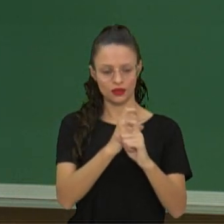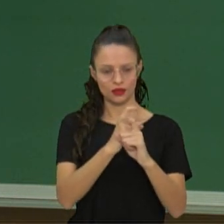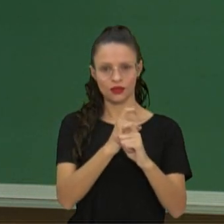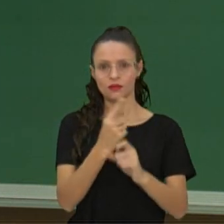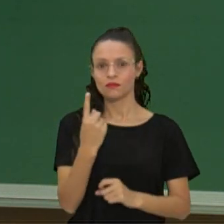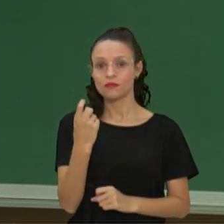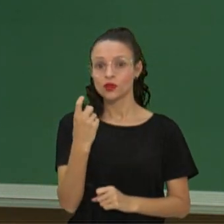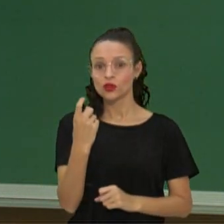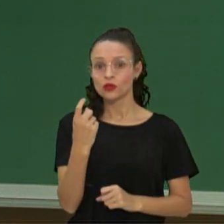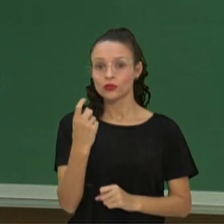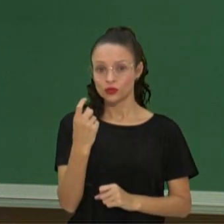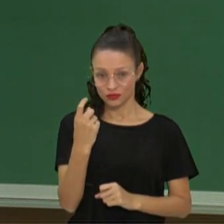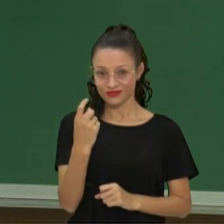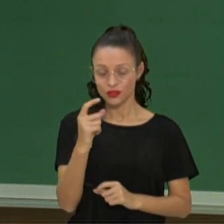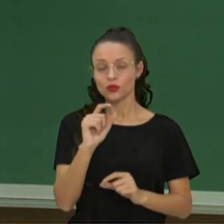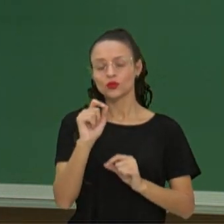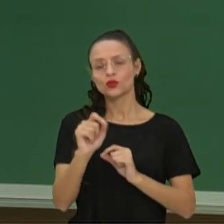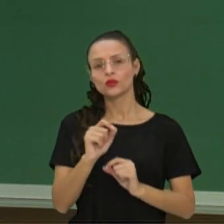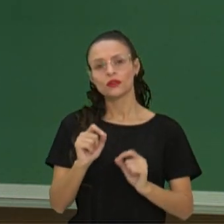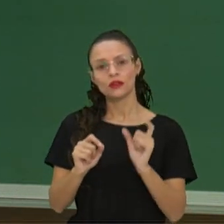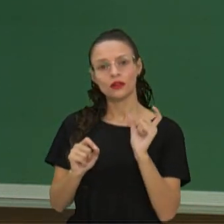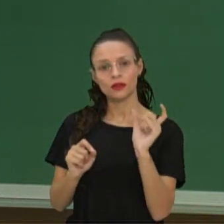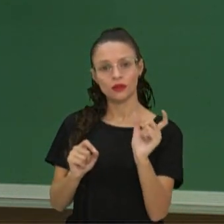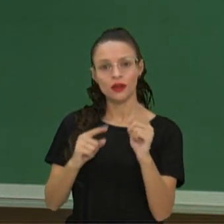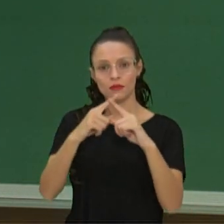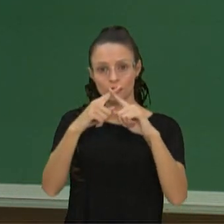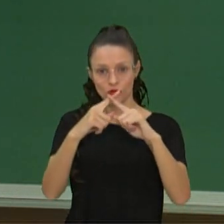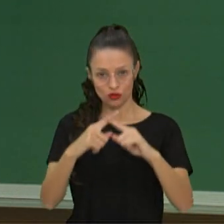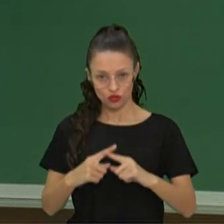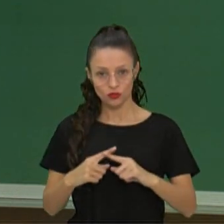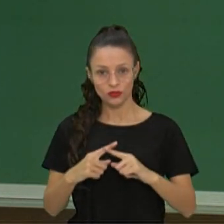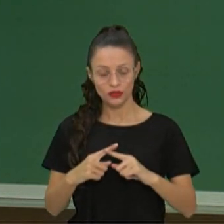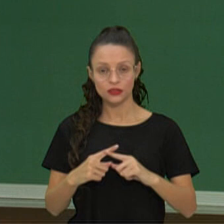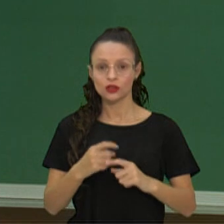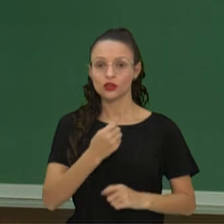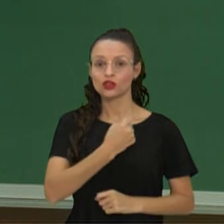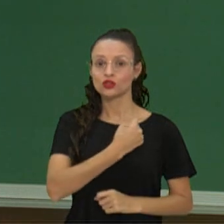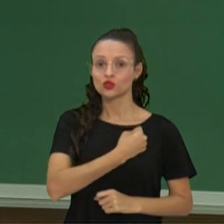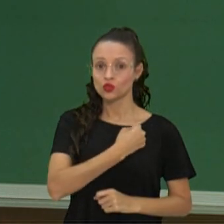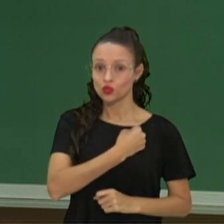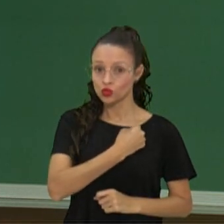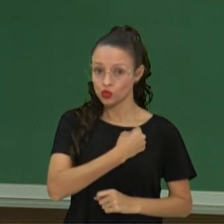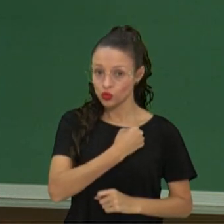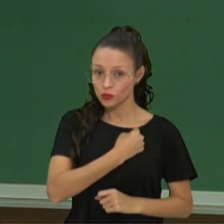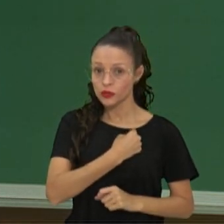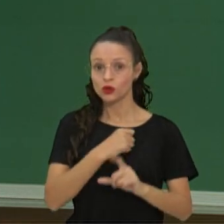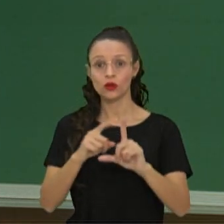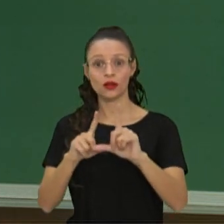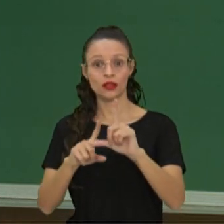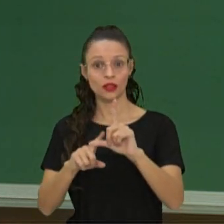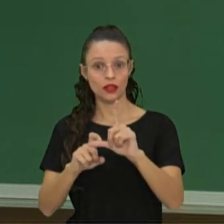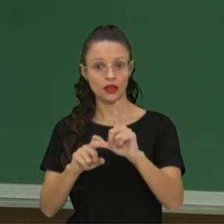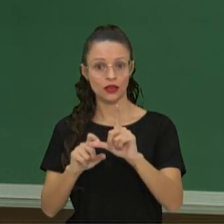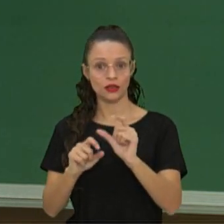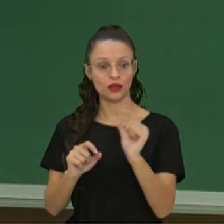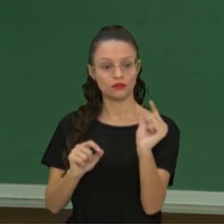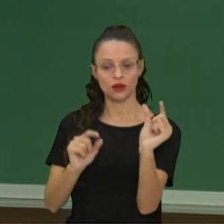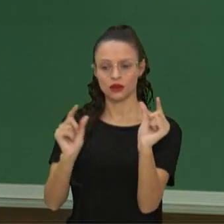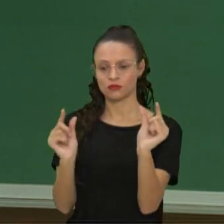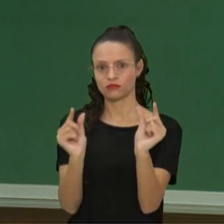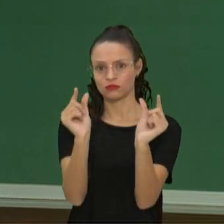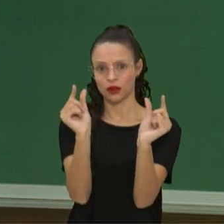Um monômio ou um termo algébrico é a multiplicação de número por letra. É isso. Então,